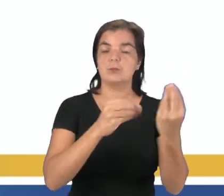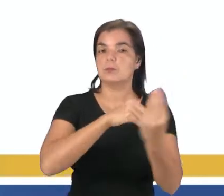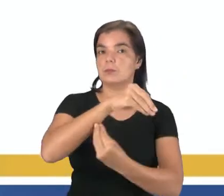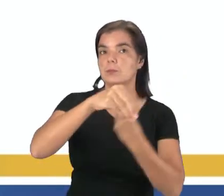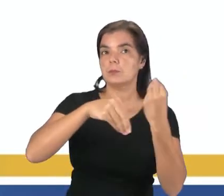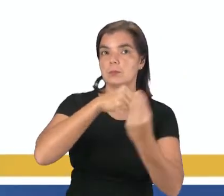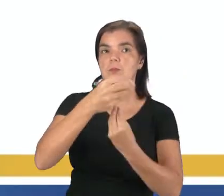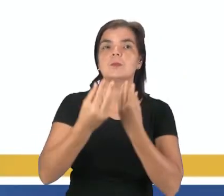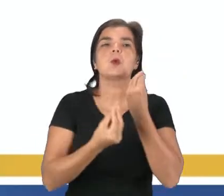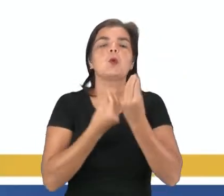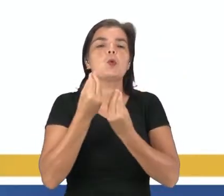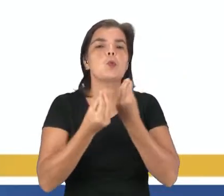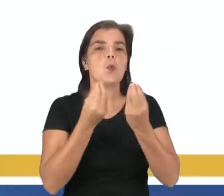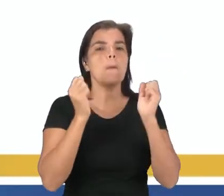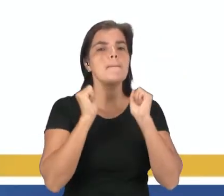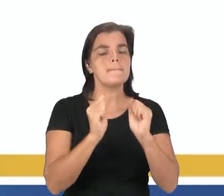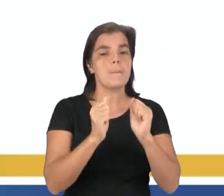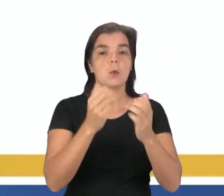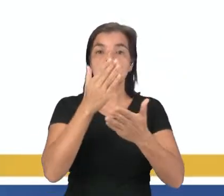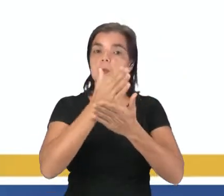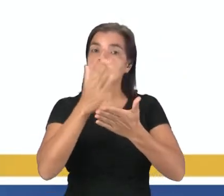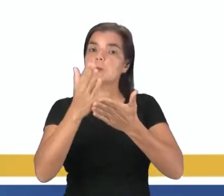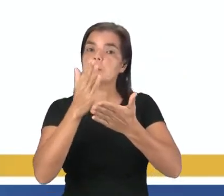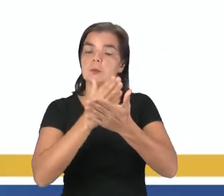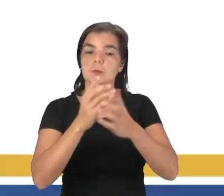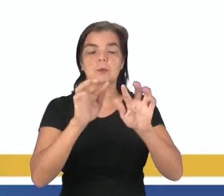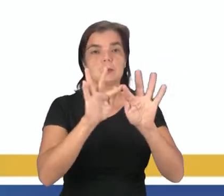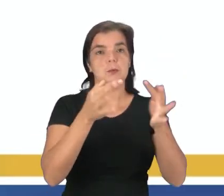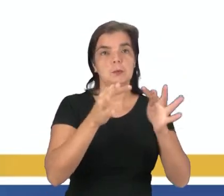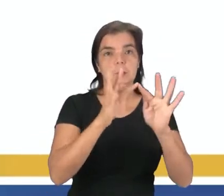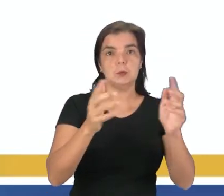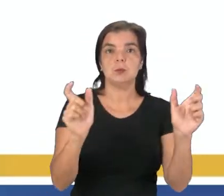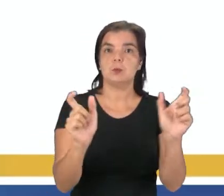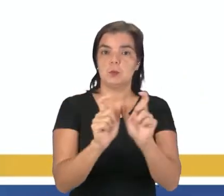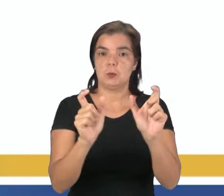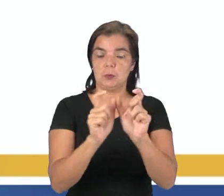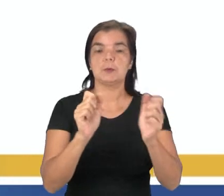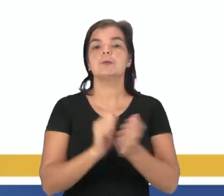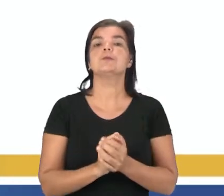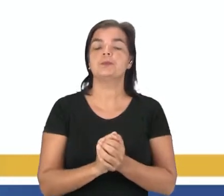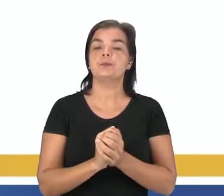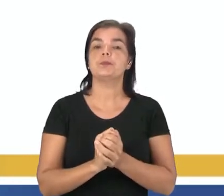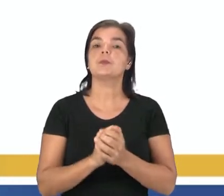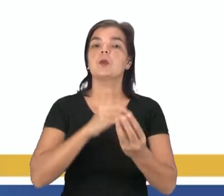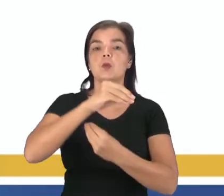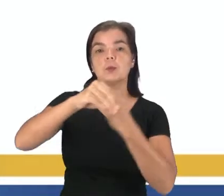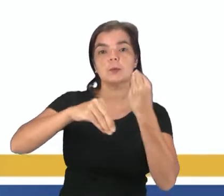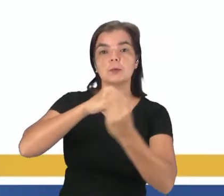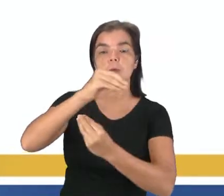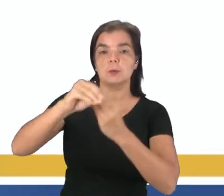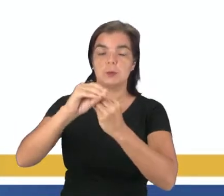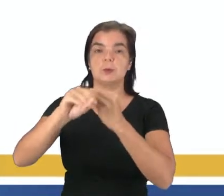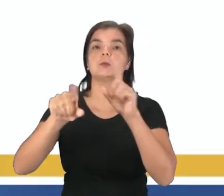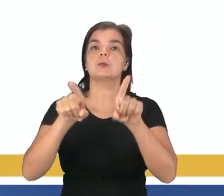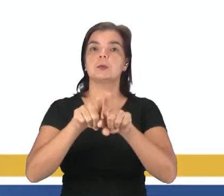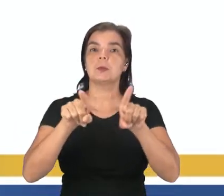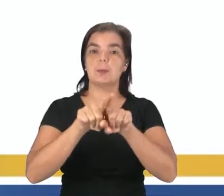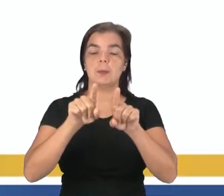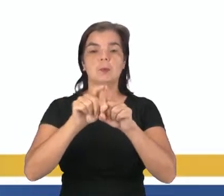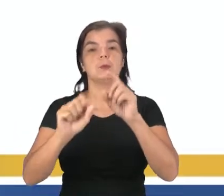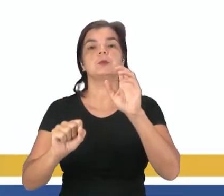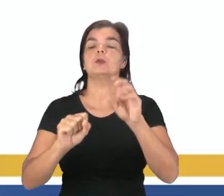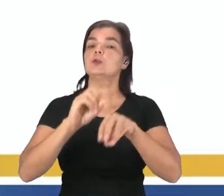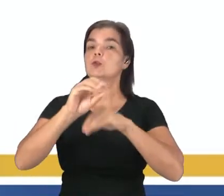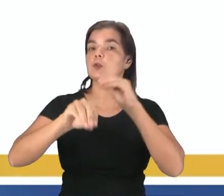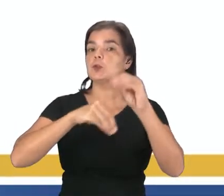misturas, e como as substâncias podem ser divididas em substâncias simples e compostas e em misturas que são classificadas